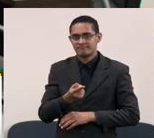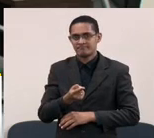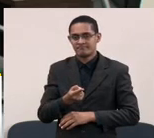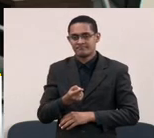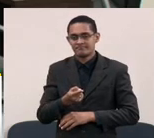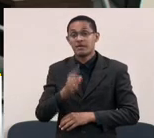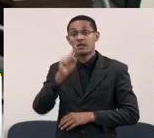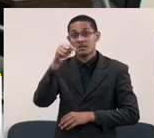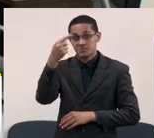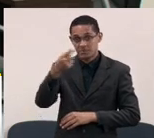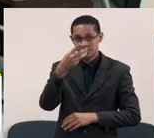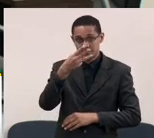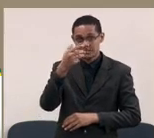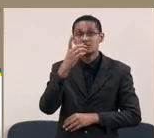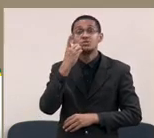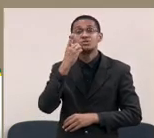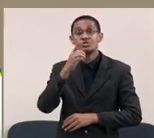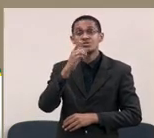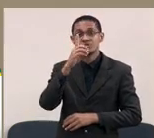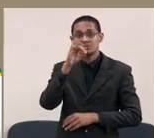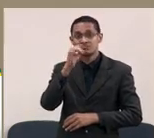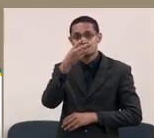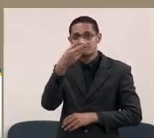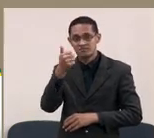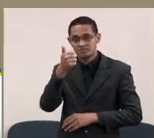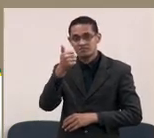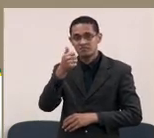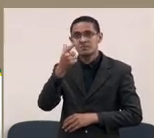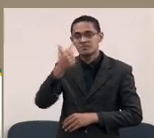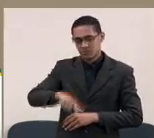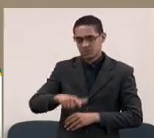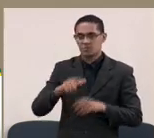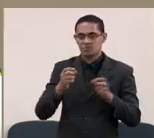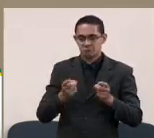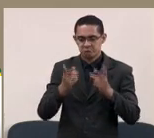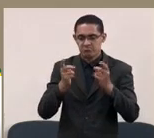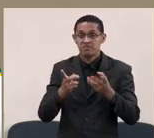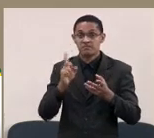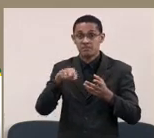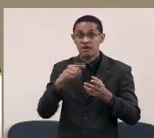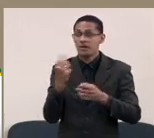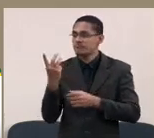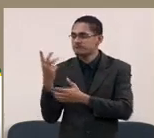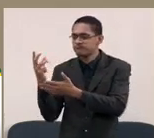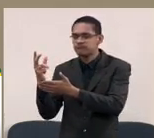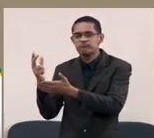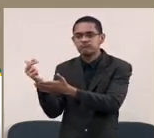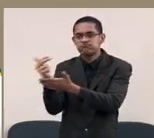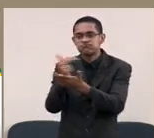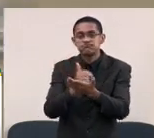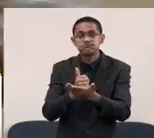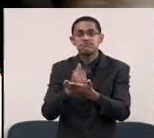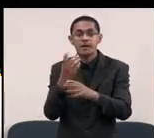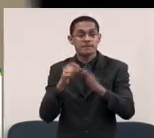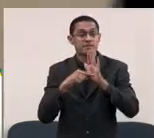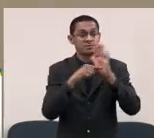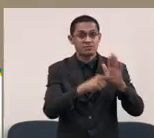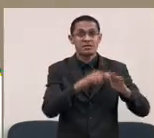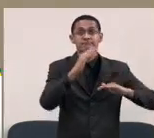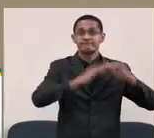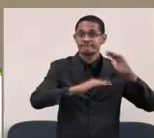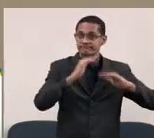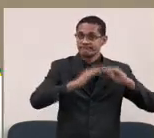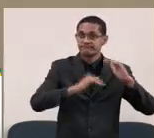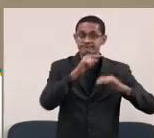dia 31, a segunda edição, justamente, deputada Aldilene, para capacitar esses profissionais que nós já temos aqui, para